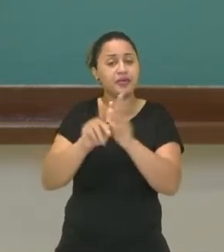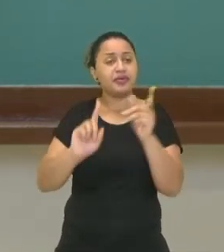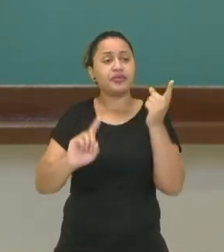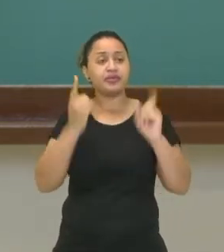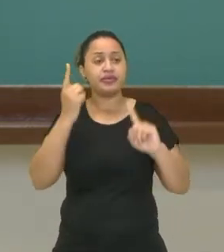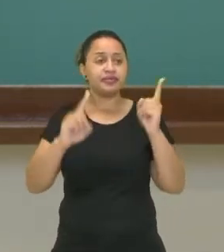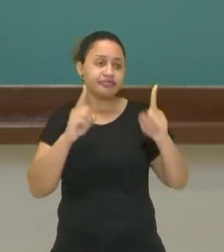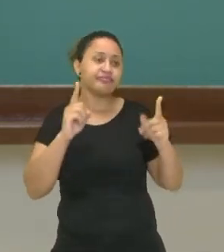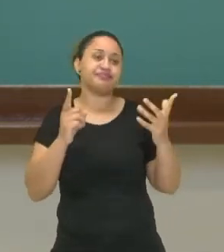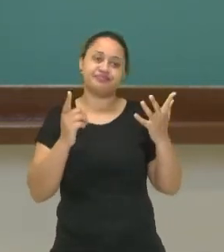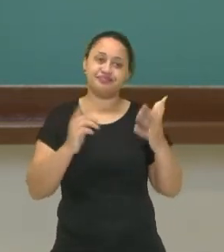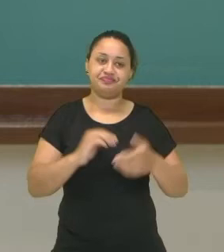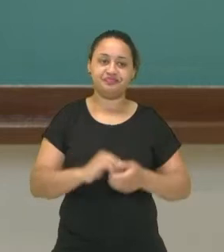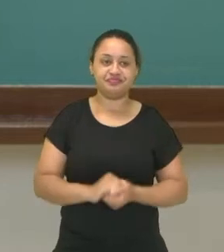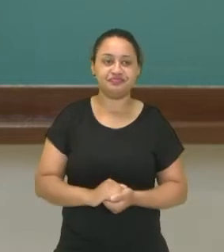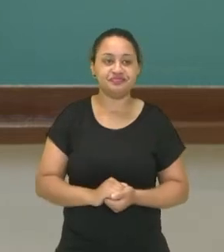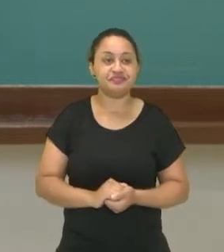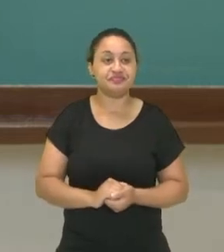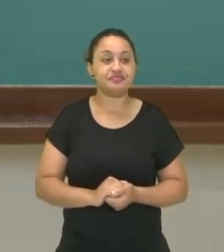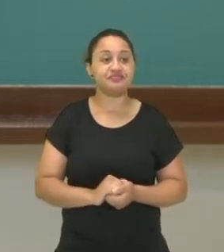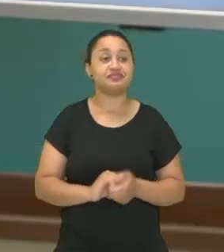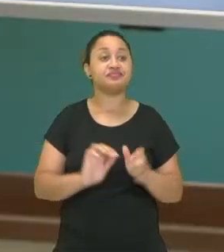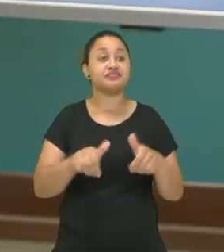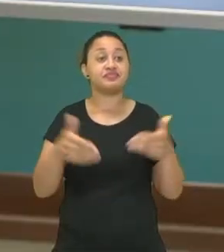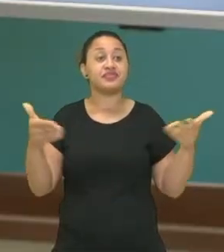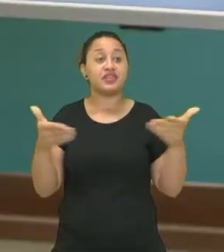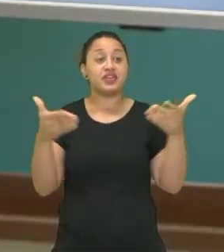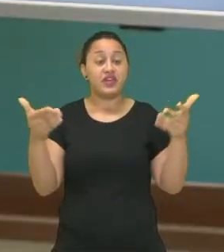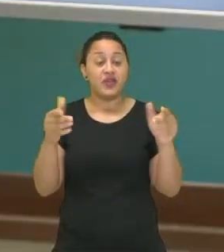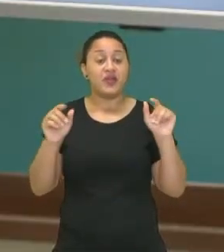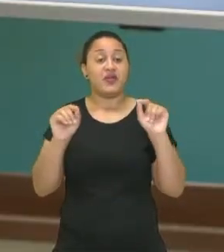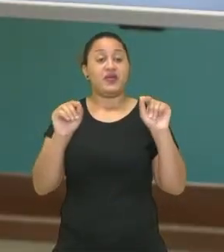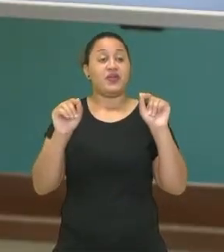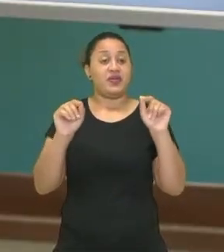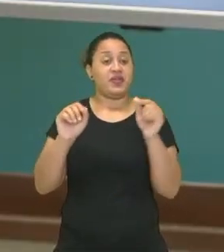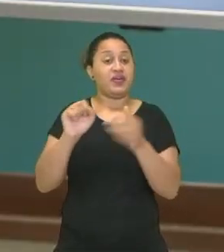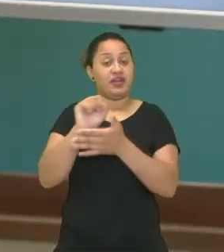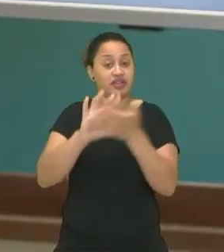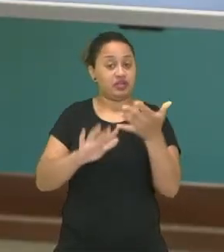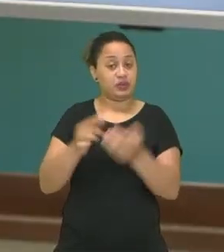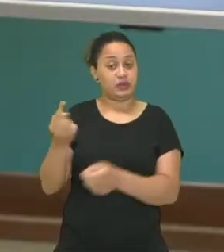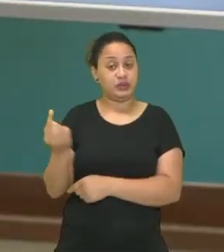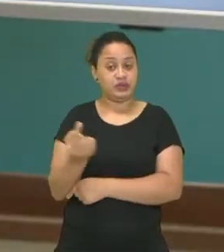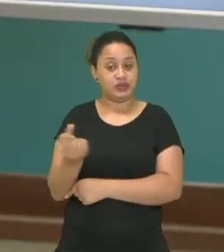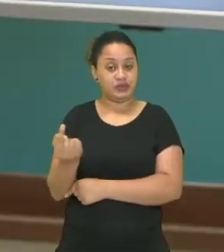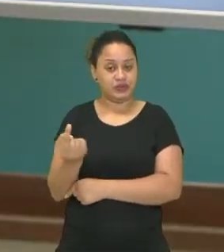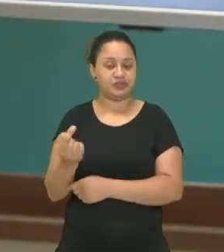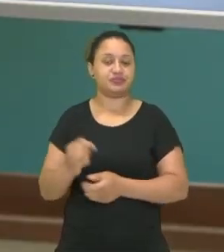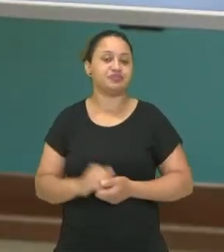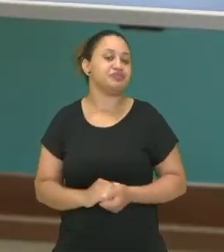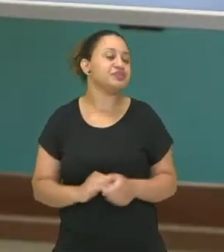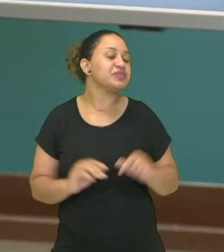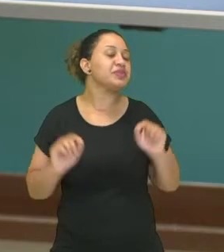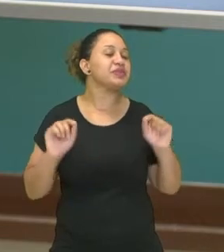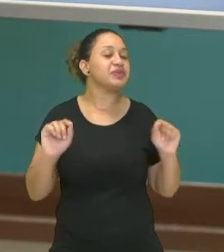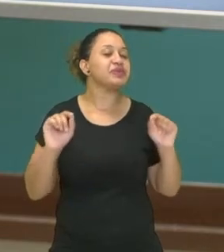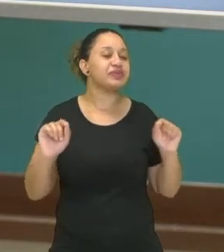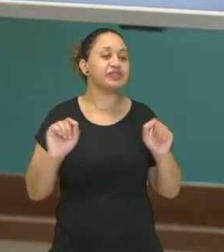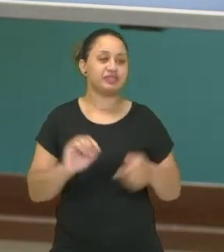de distração. E agora nós vamos para o exercício de número 1, que diz o